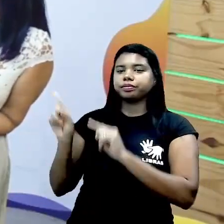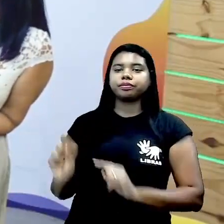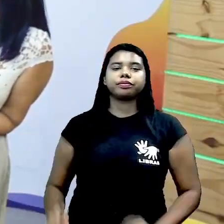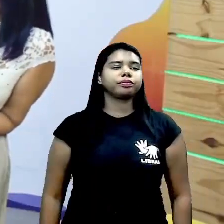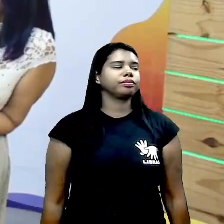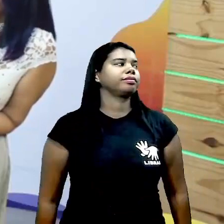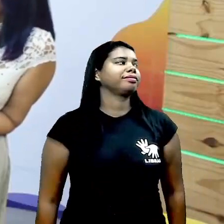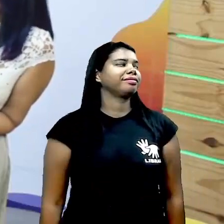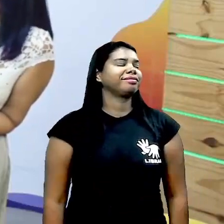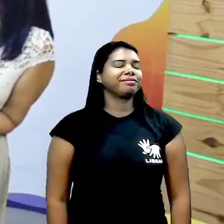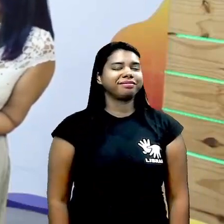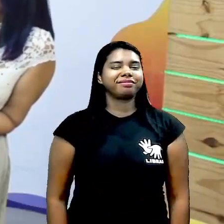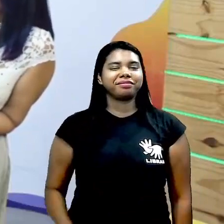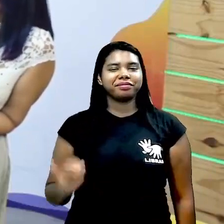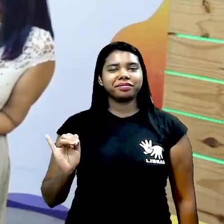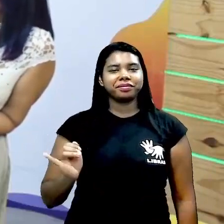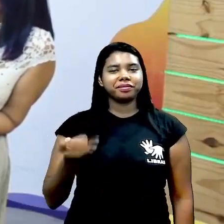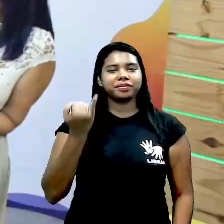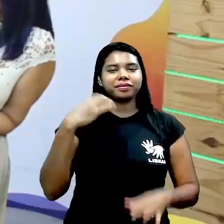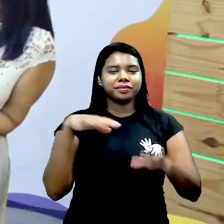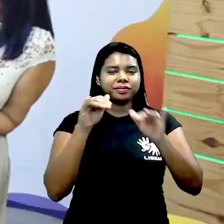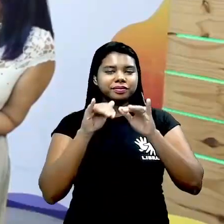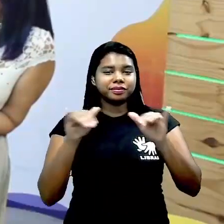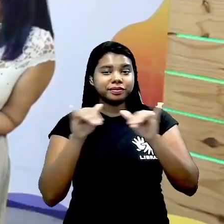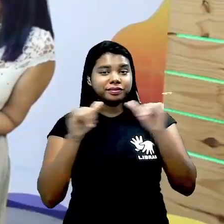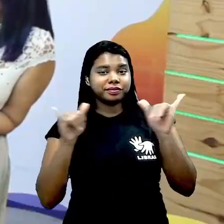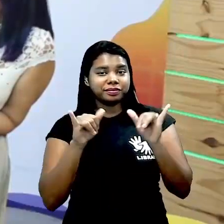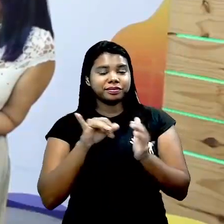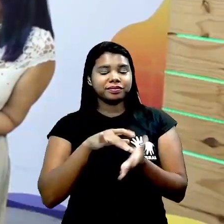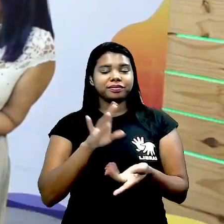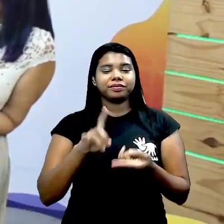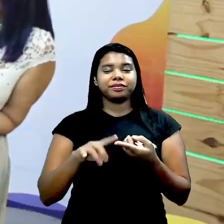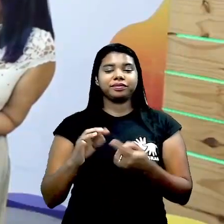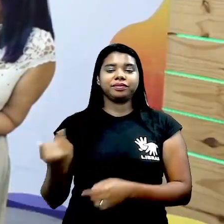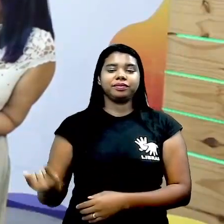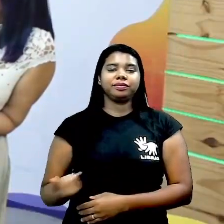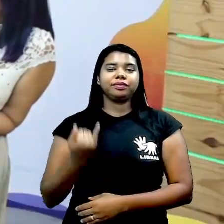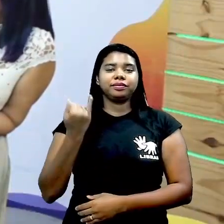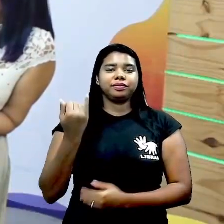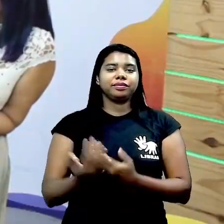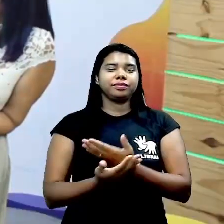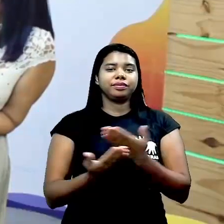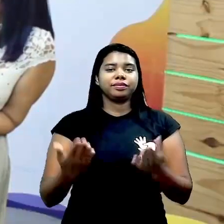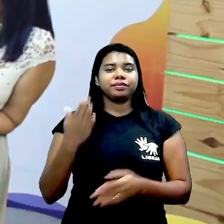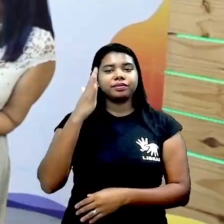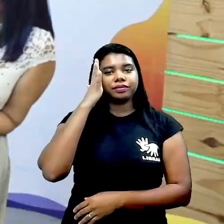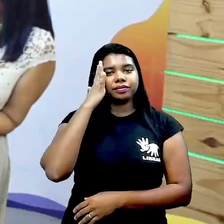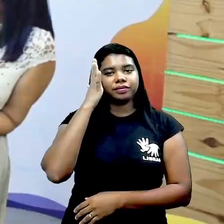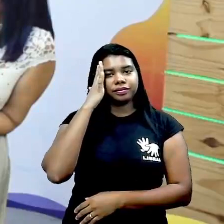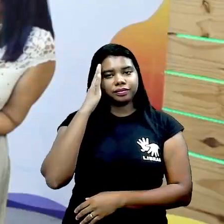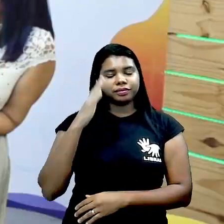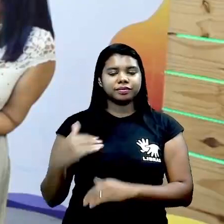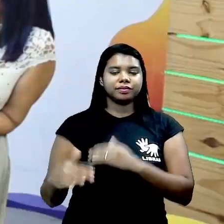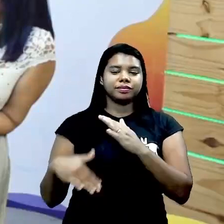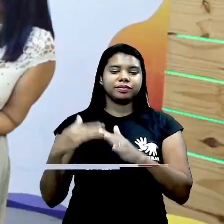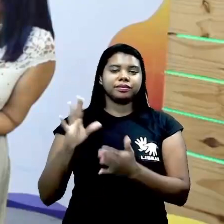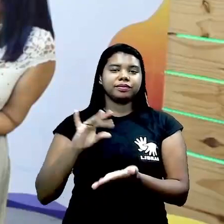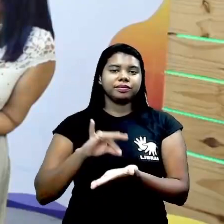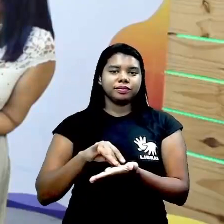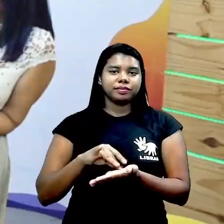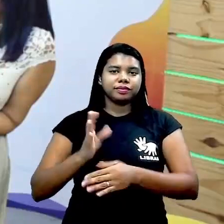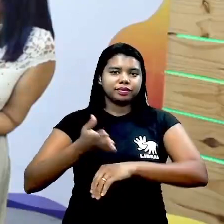E aproveitando essa informação, é importante que vocês entendam a necessidade de se envolver mais naquelas